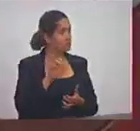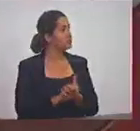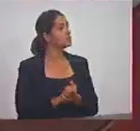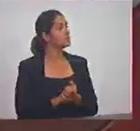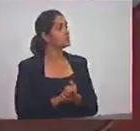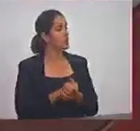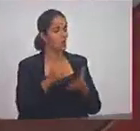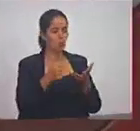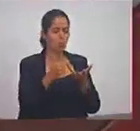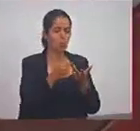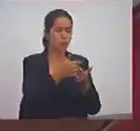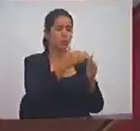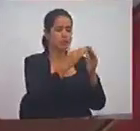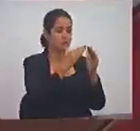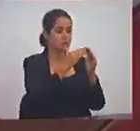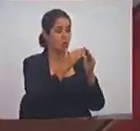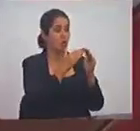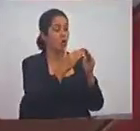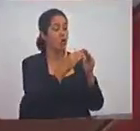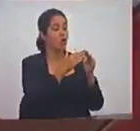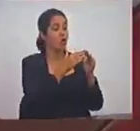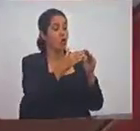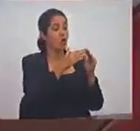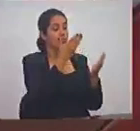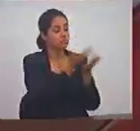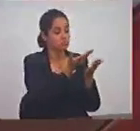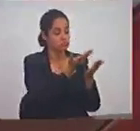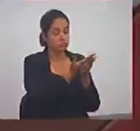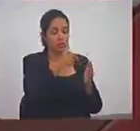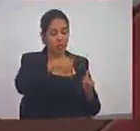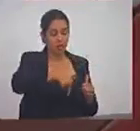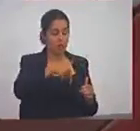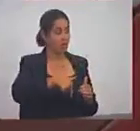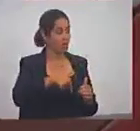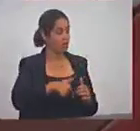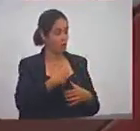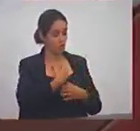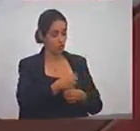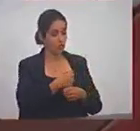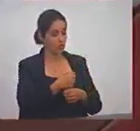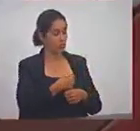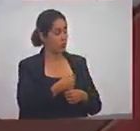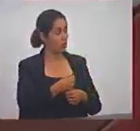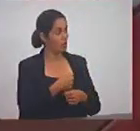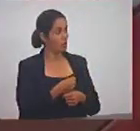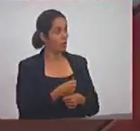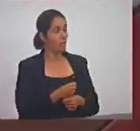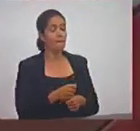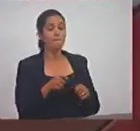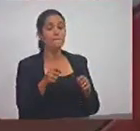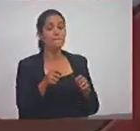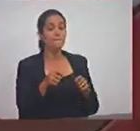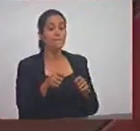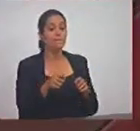Várias escolas da nossa região serão contempladas, do Estado de São Paulo, e a nossa aqui de Votuporanga, por enquanto, nesse segundo